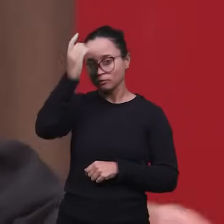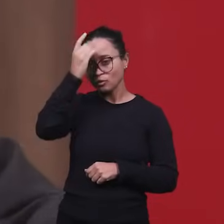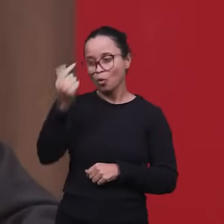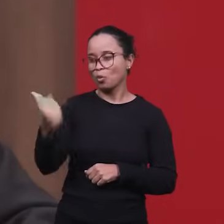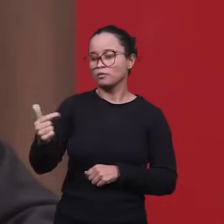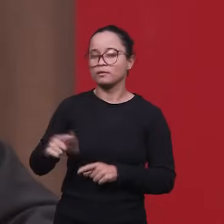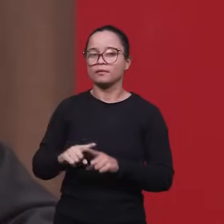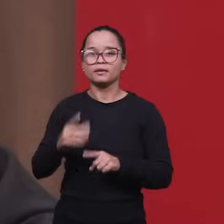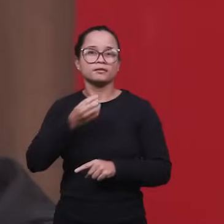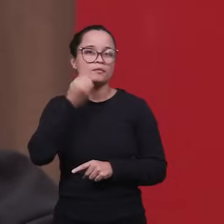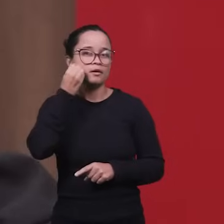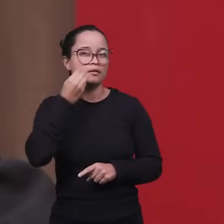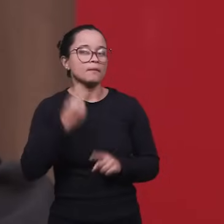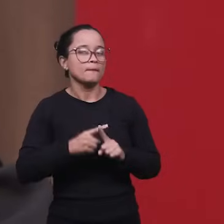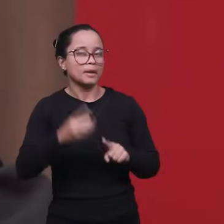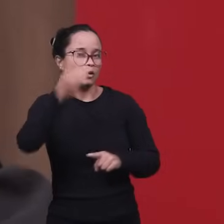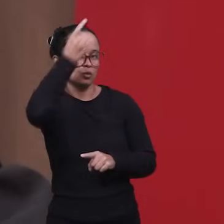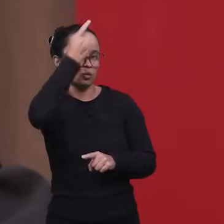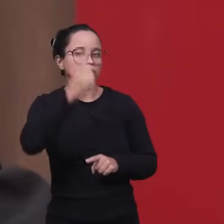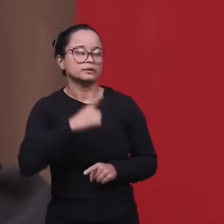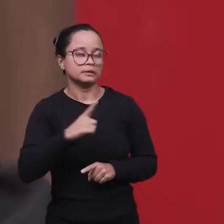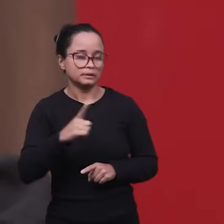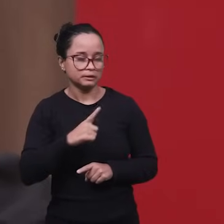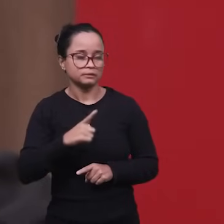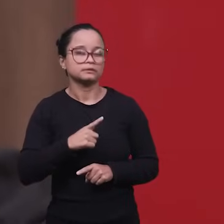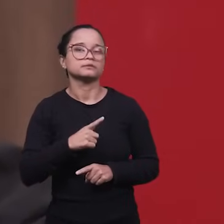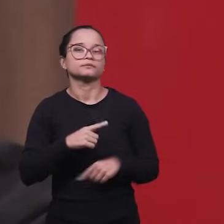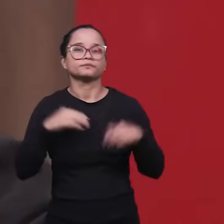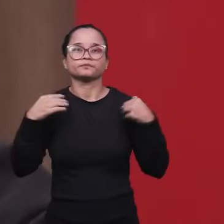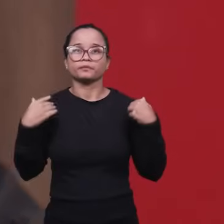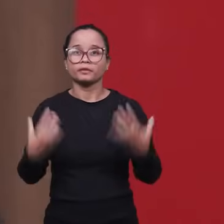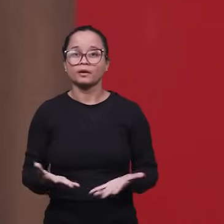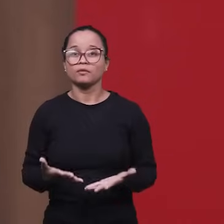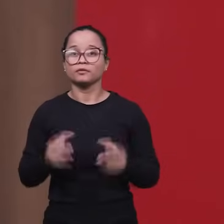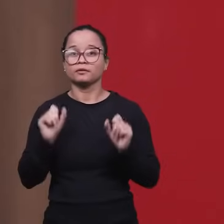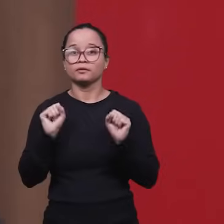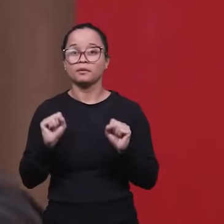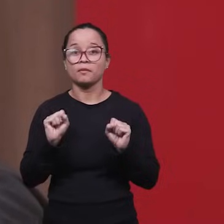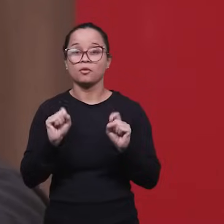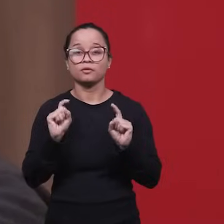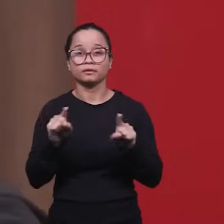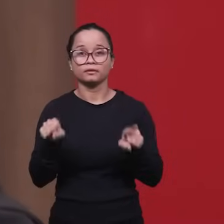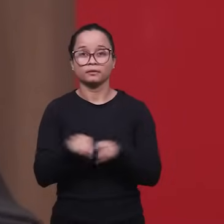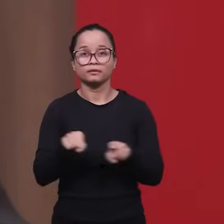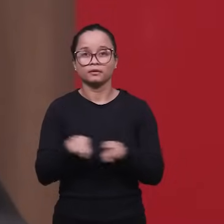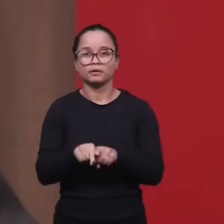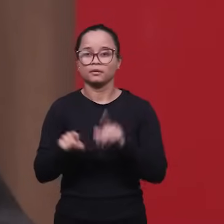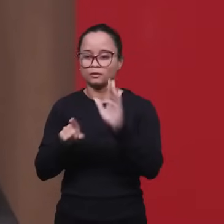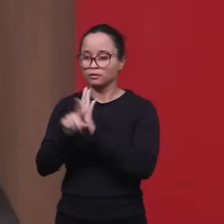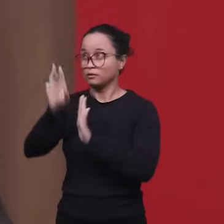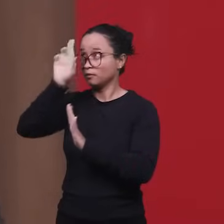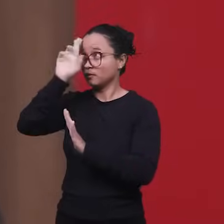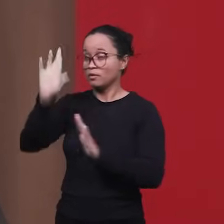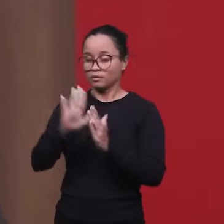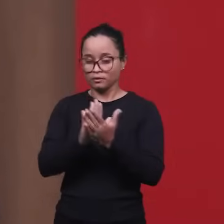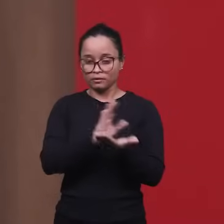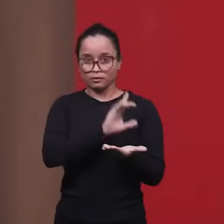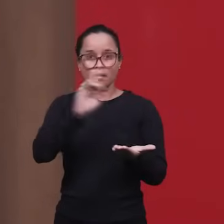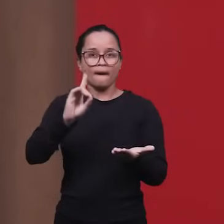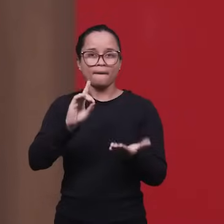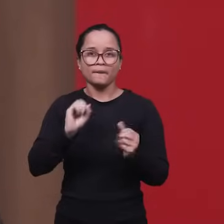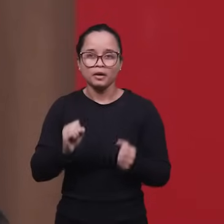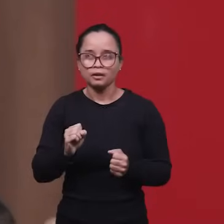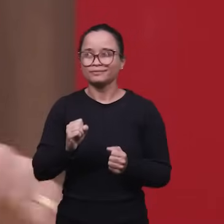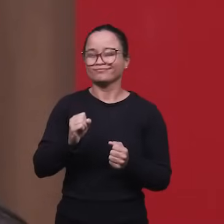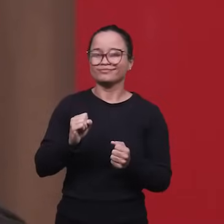Você pode não ter experiência, mas você não pode negar que eles não existem. Mas você pode... eu não consulto o Senhor através da Bíblia. Você pode não